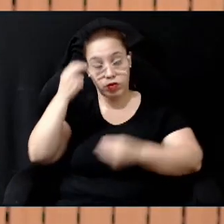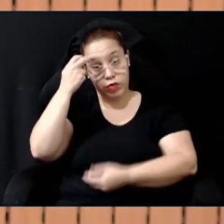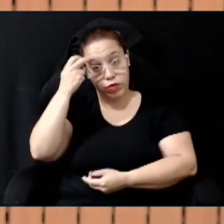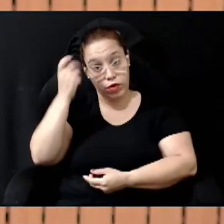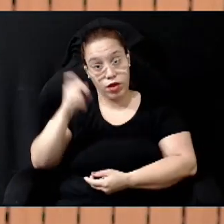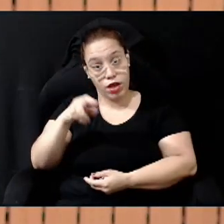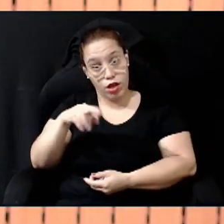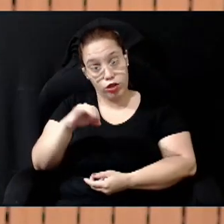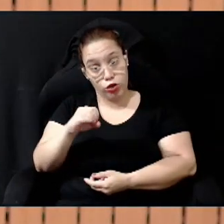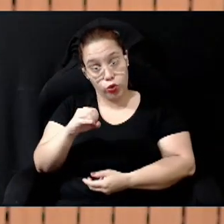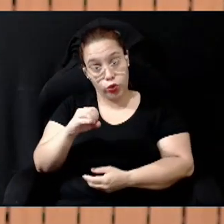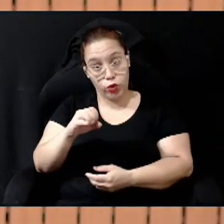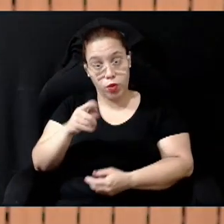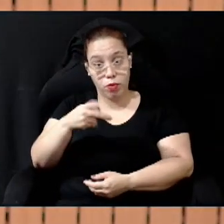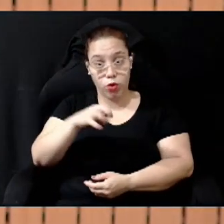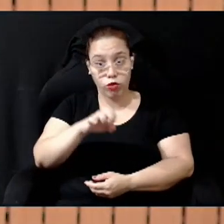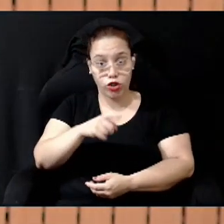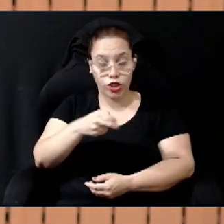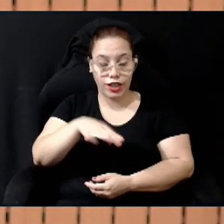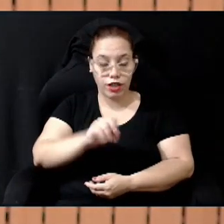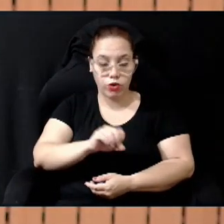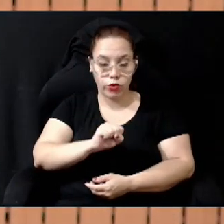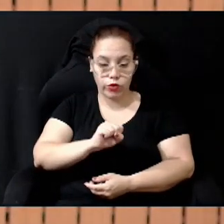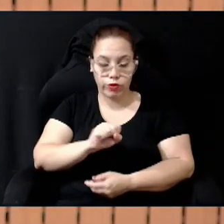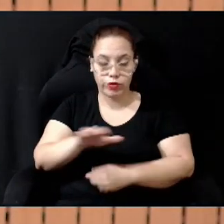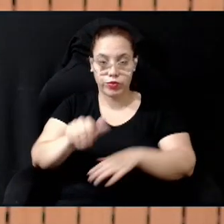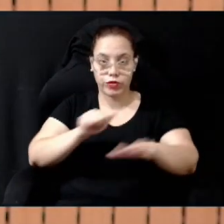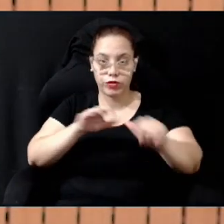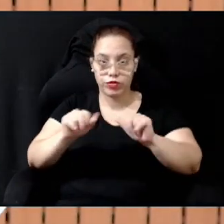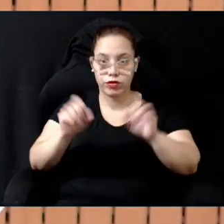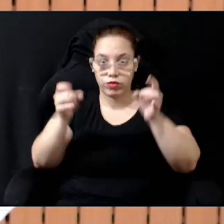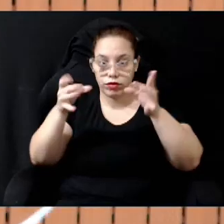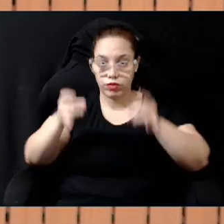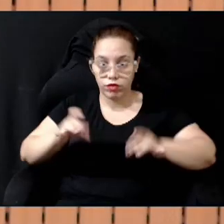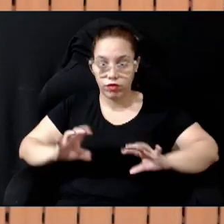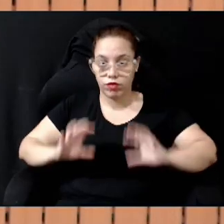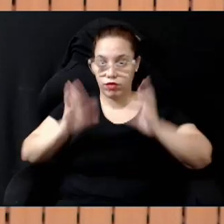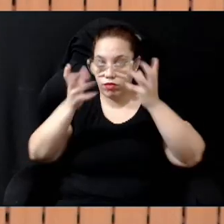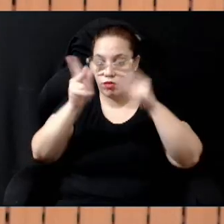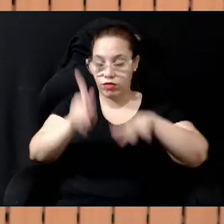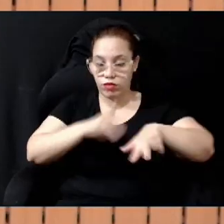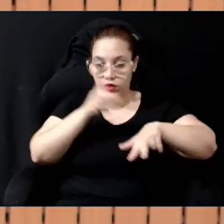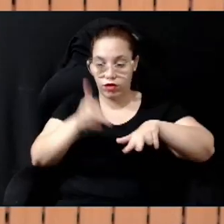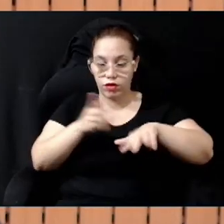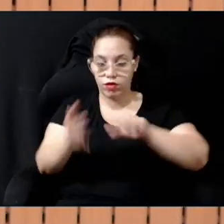Ponte News. Convoco a comissão especial de honraria para exarar parecer.